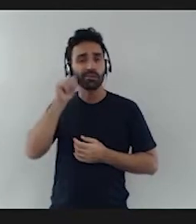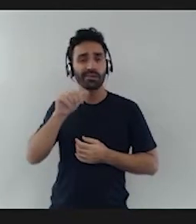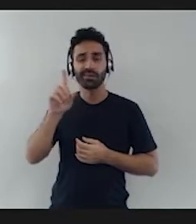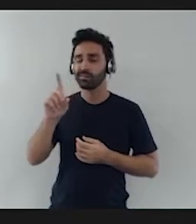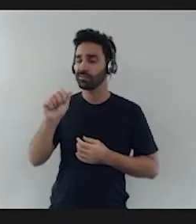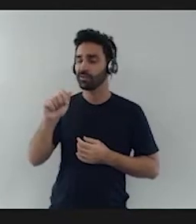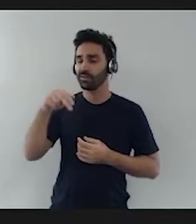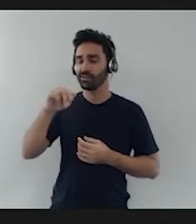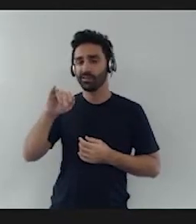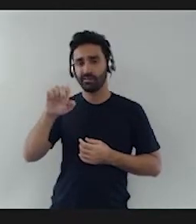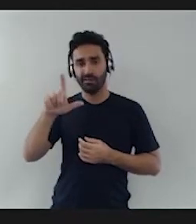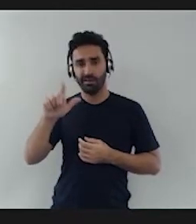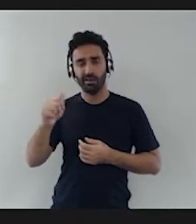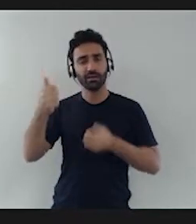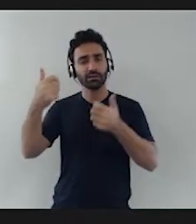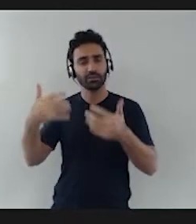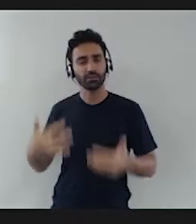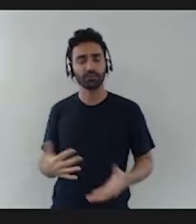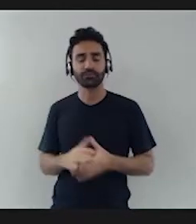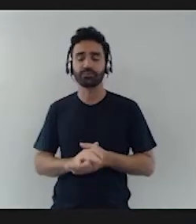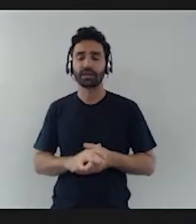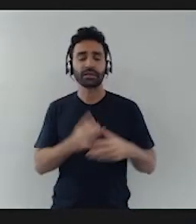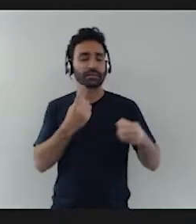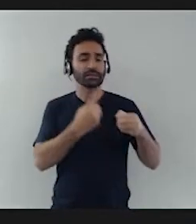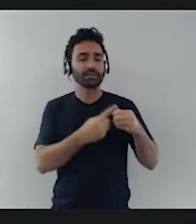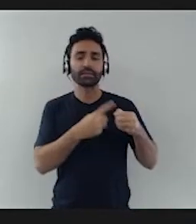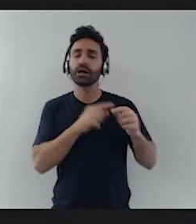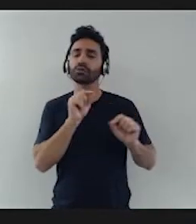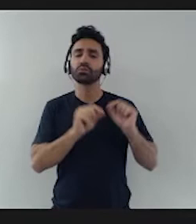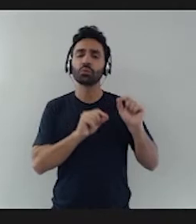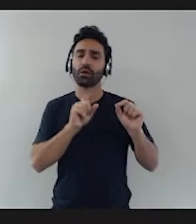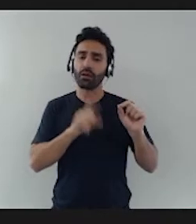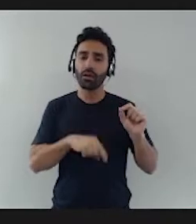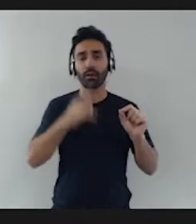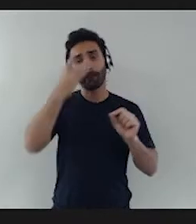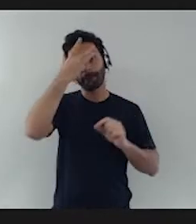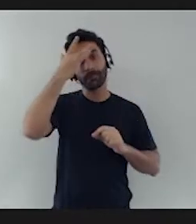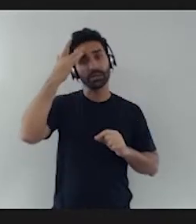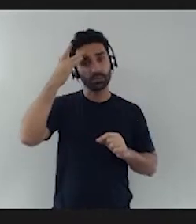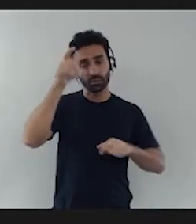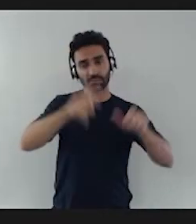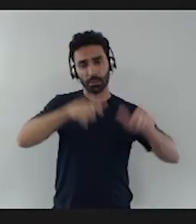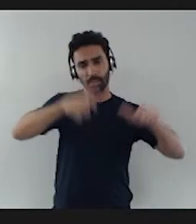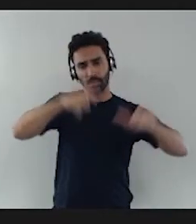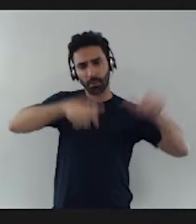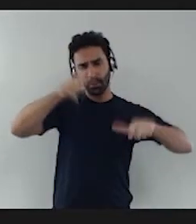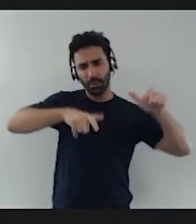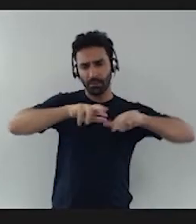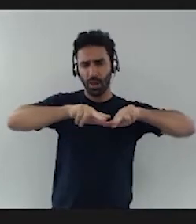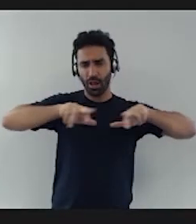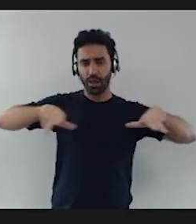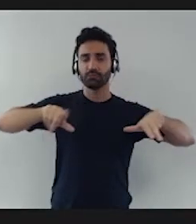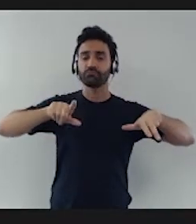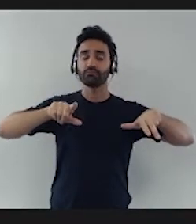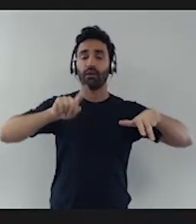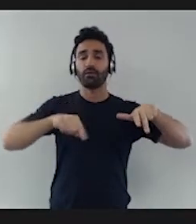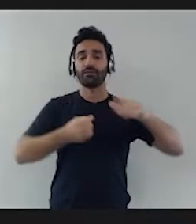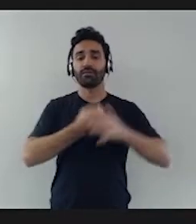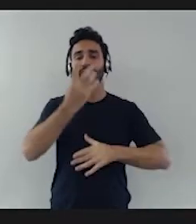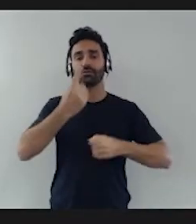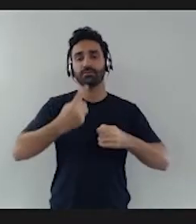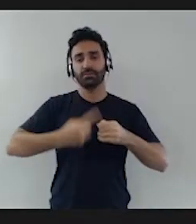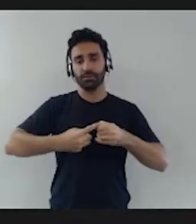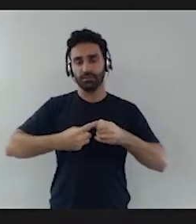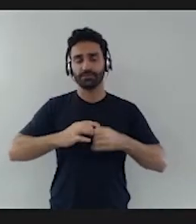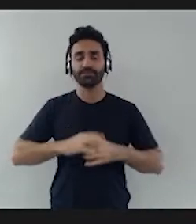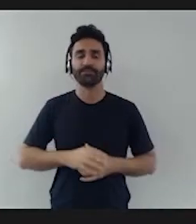início, de que é feita uma cidade? A cidade é feita de pessoas, a cidade é feita de gente.